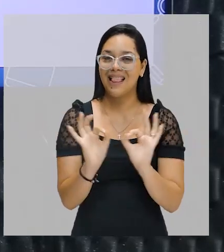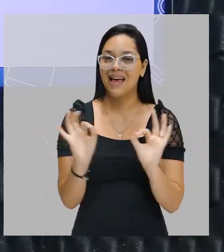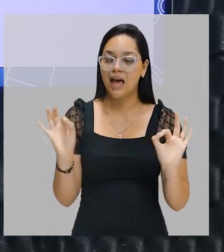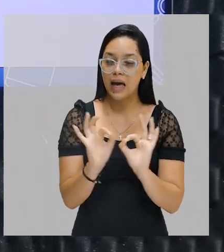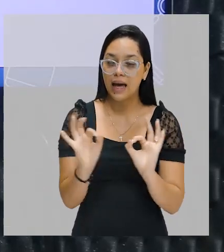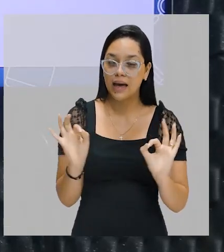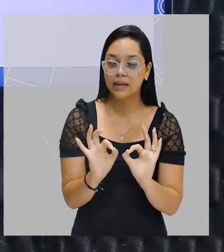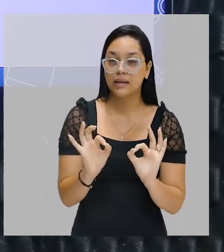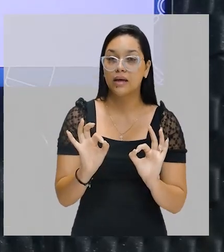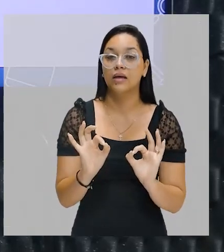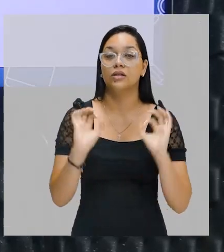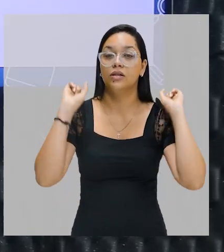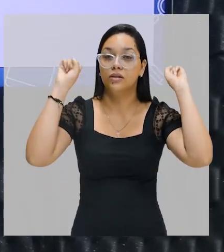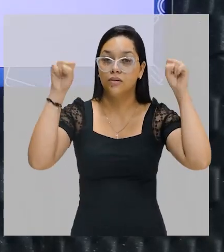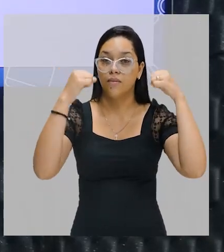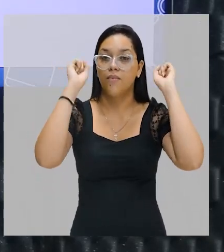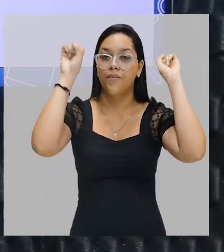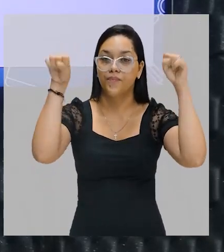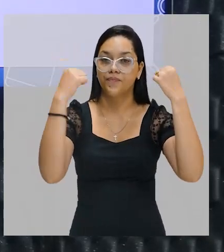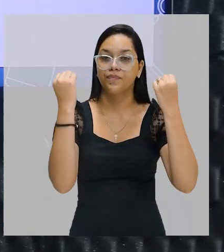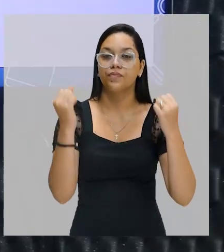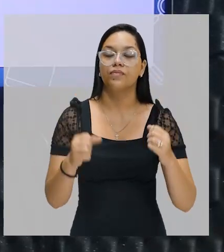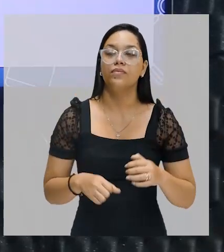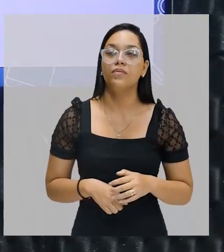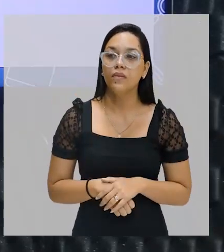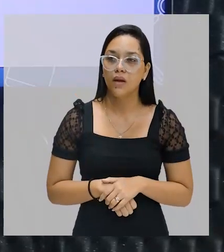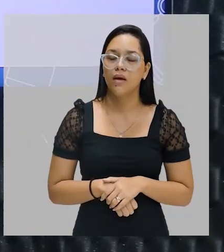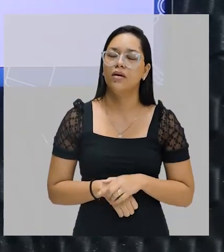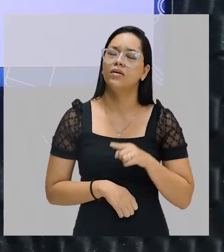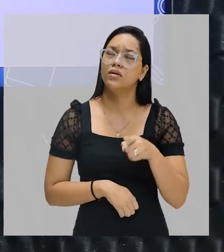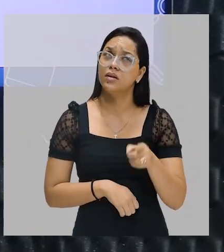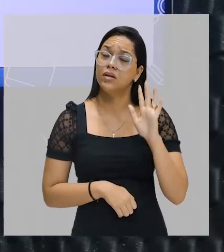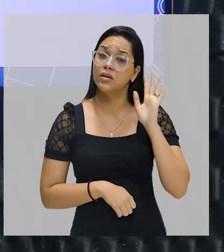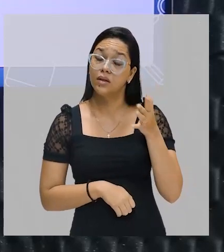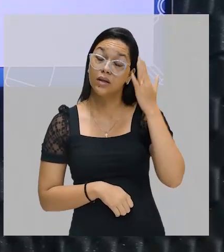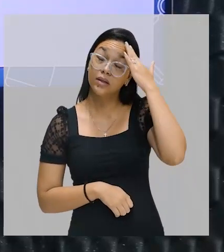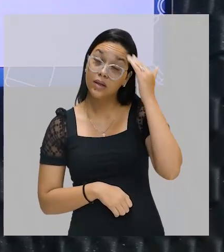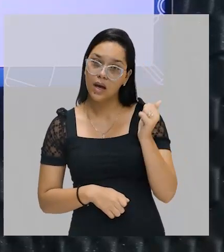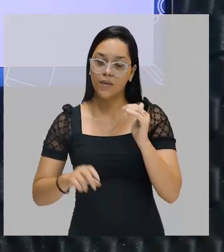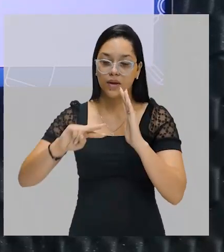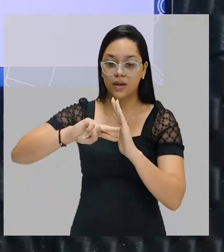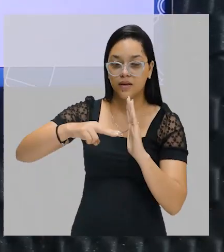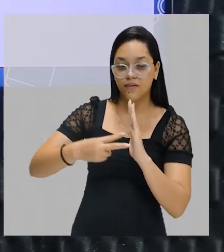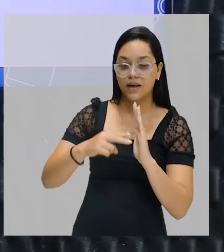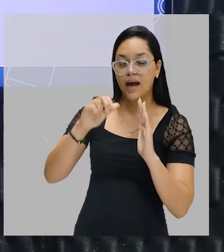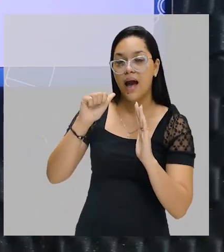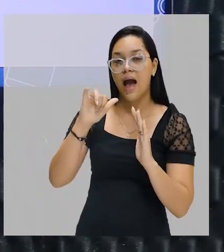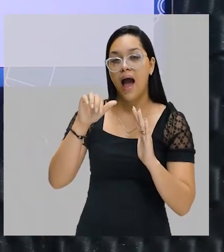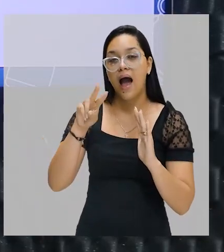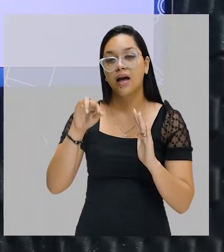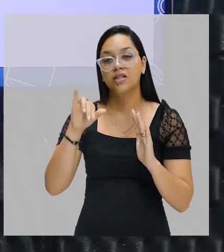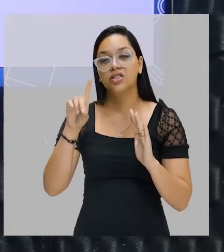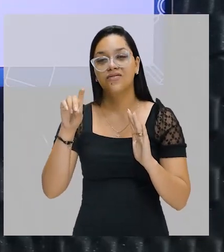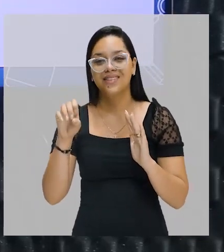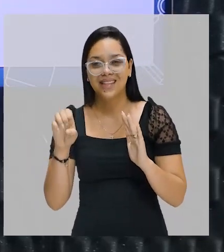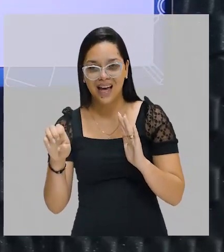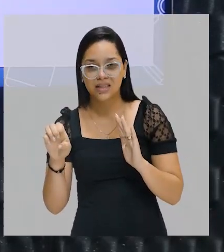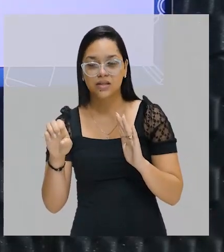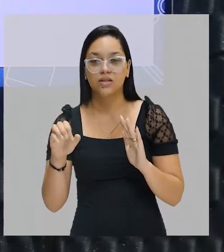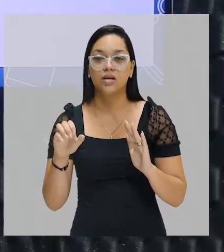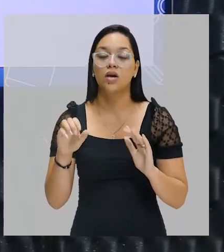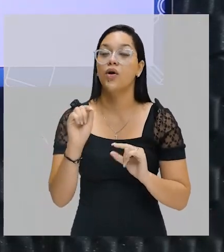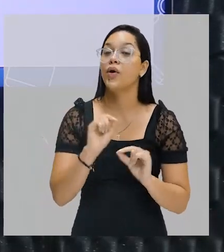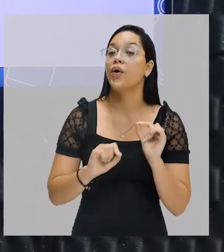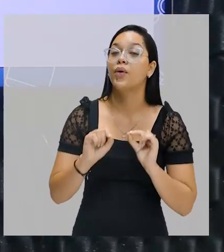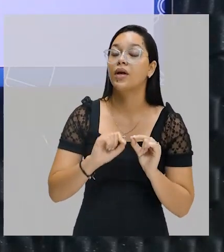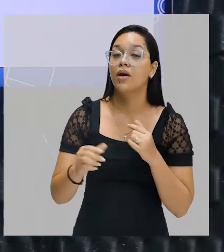de atividade física. Vocês já sabem o que é atividade física. Atividade física